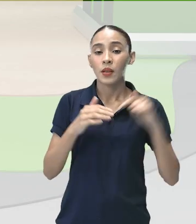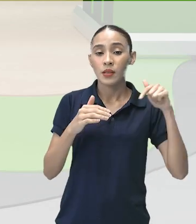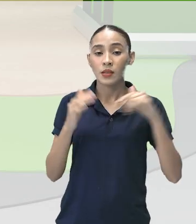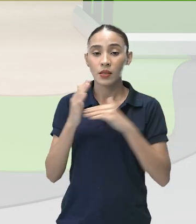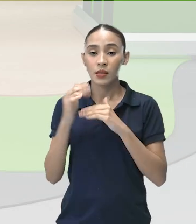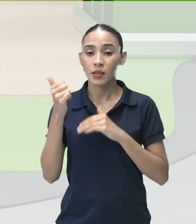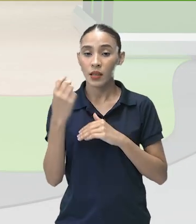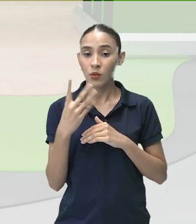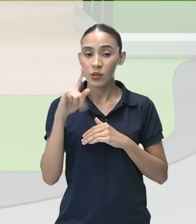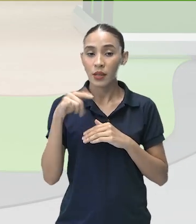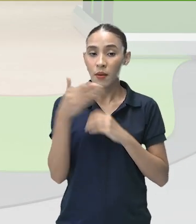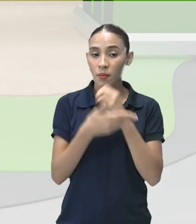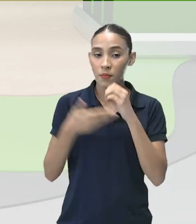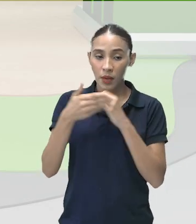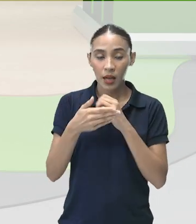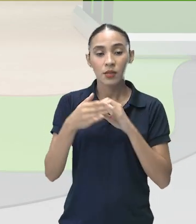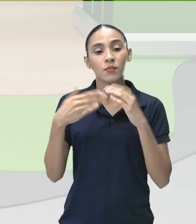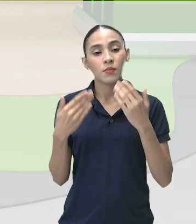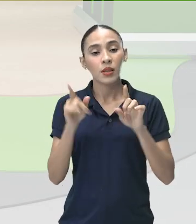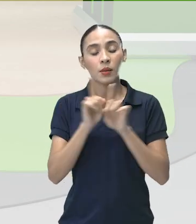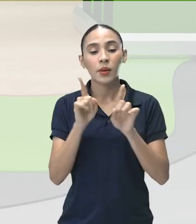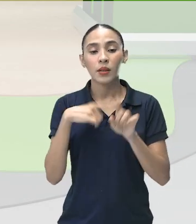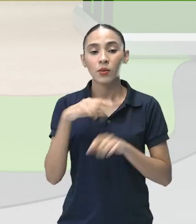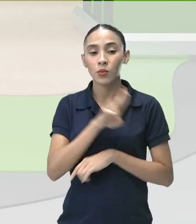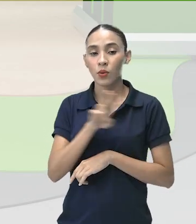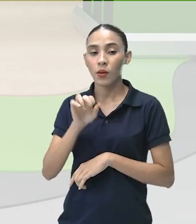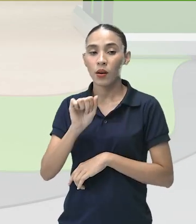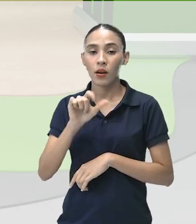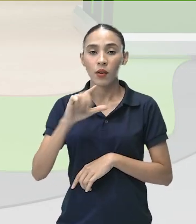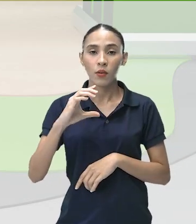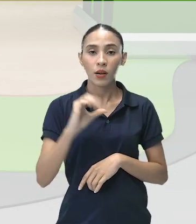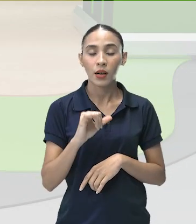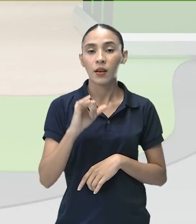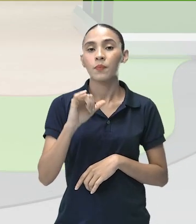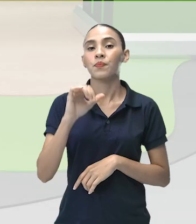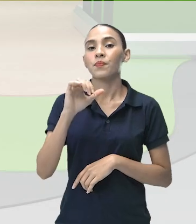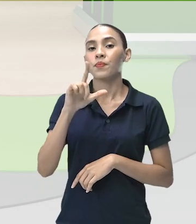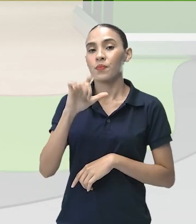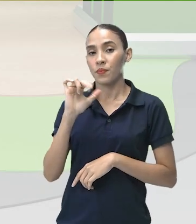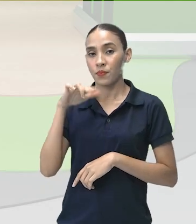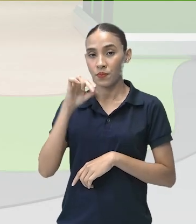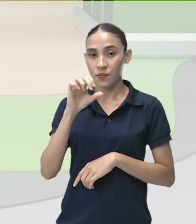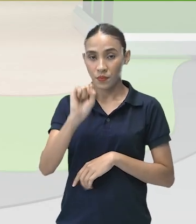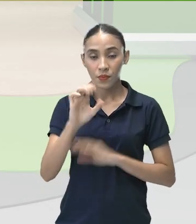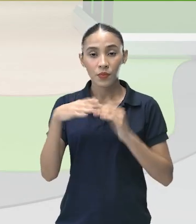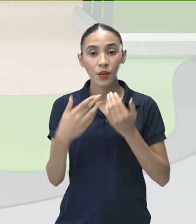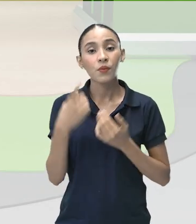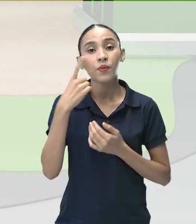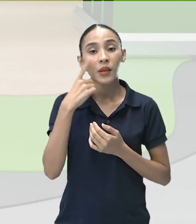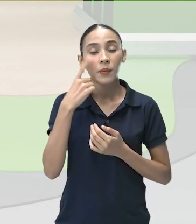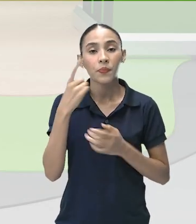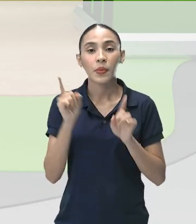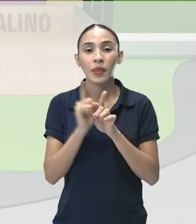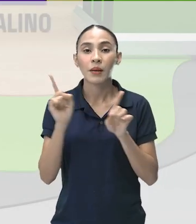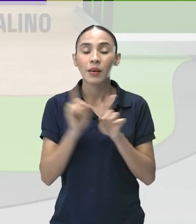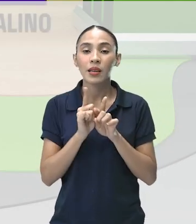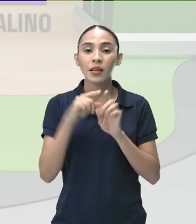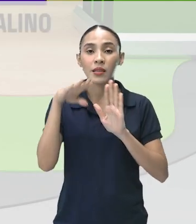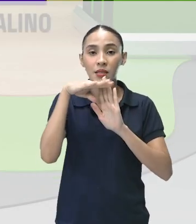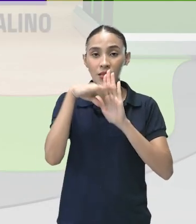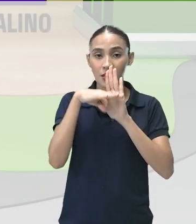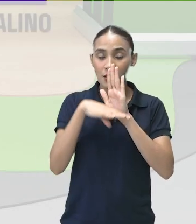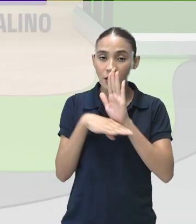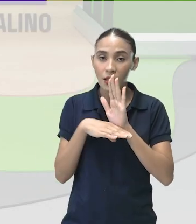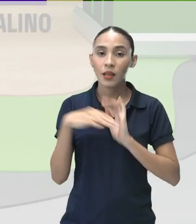são considerados básicos, ou seja, também chamados de alcalinos. Vamos ver, então, observar essa escala